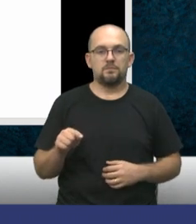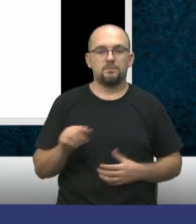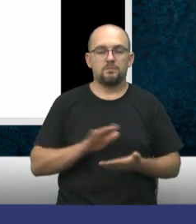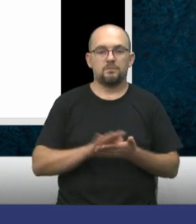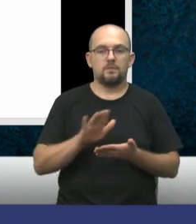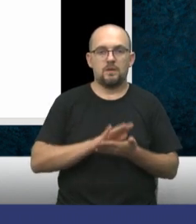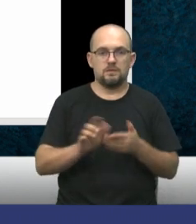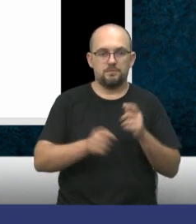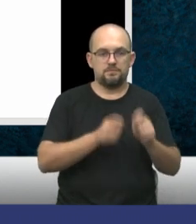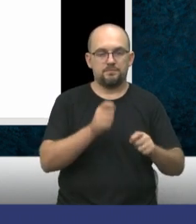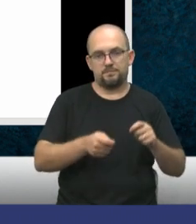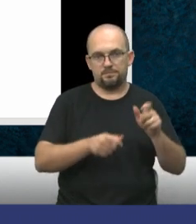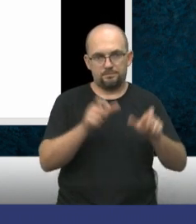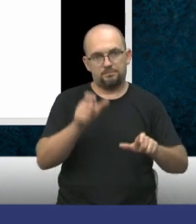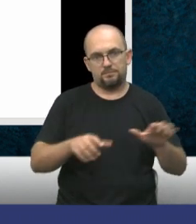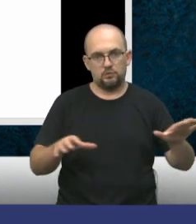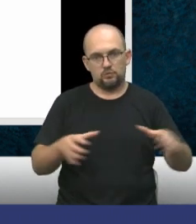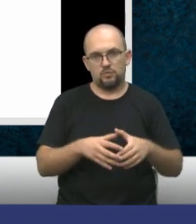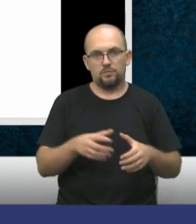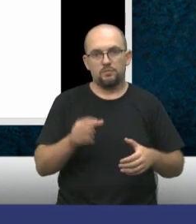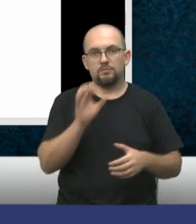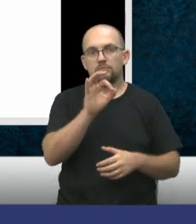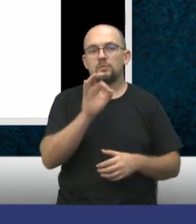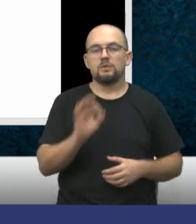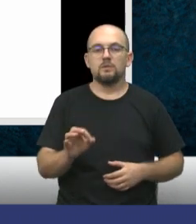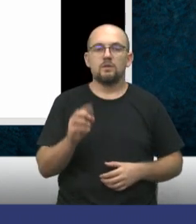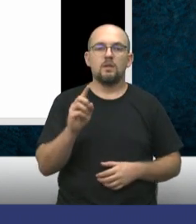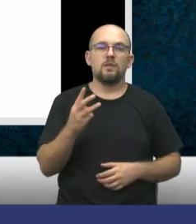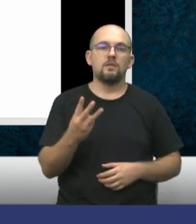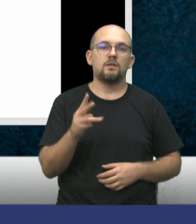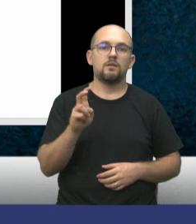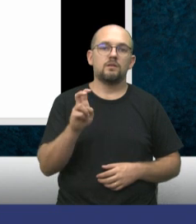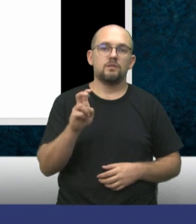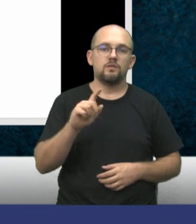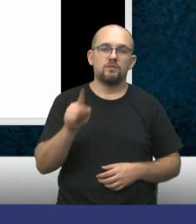gasto com despesas de pessoal o percentual de